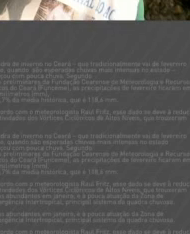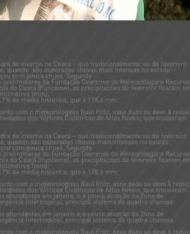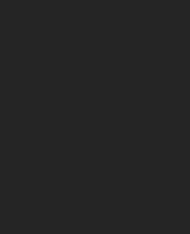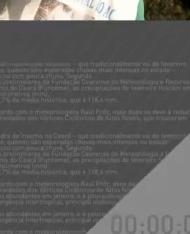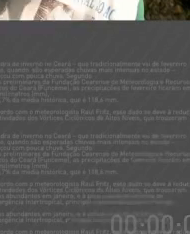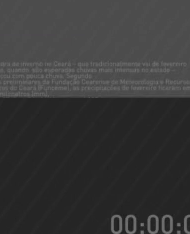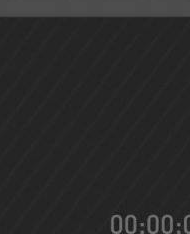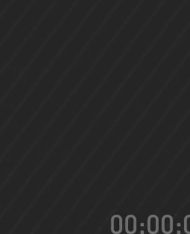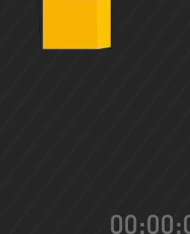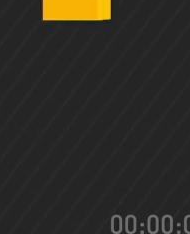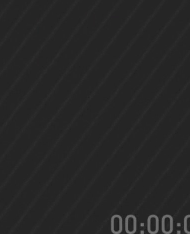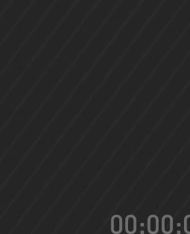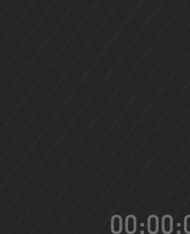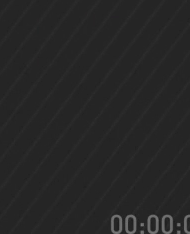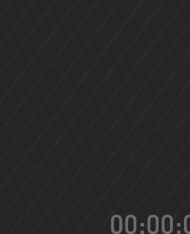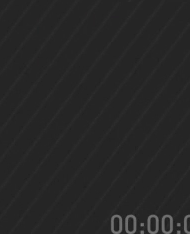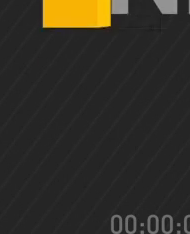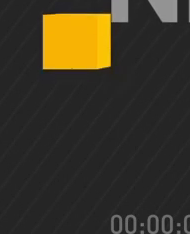ae